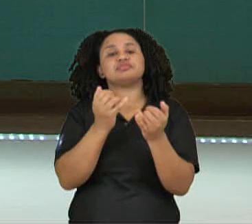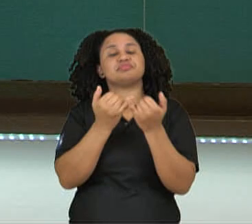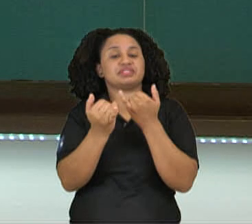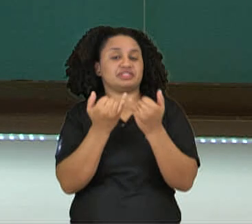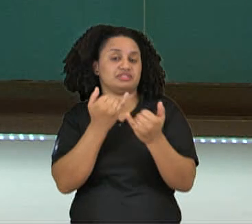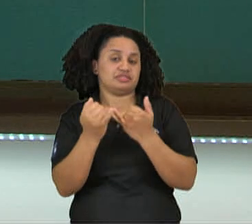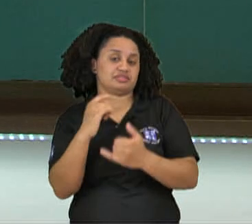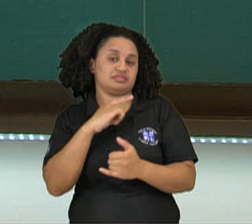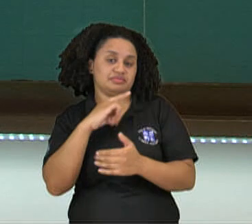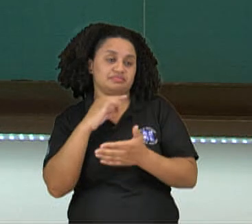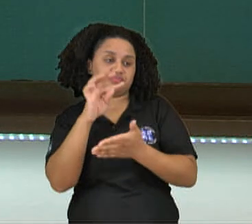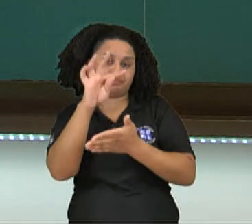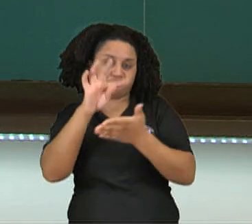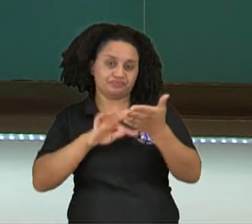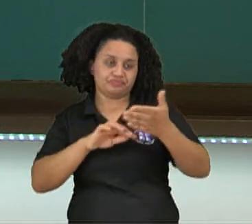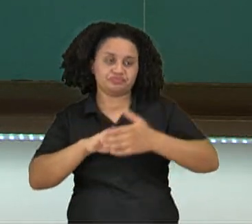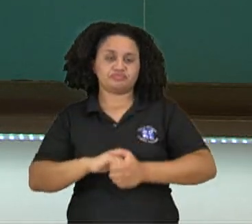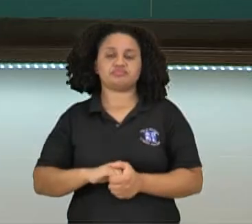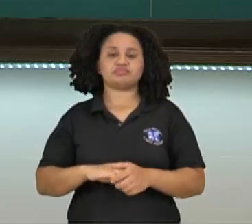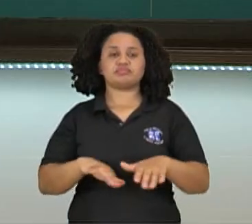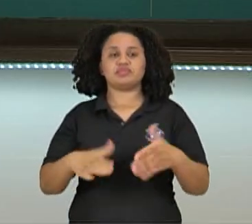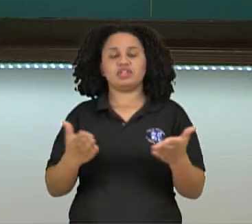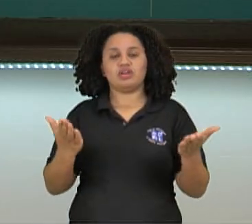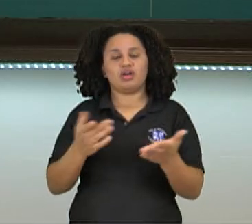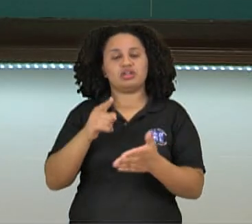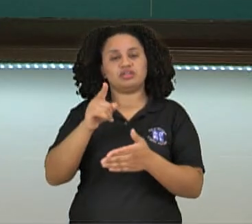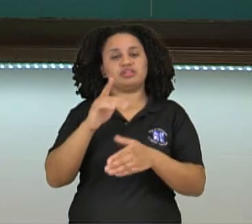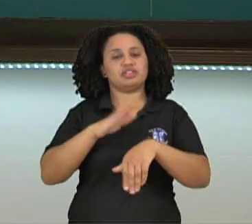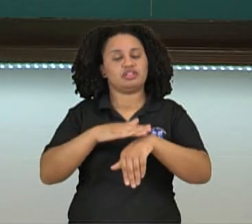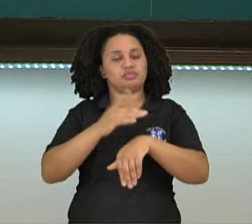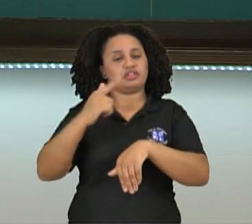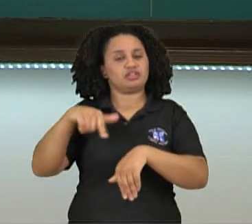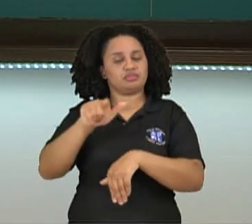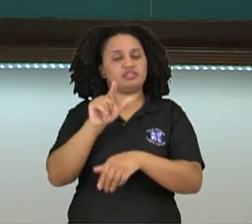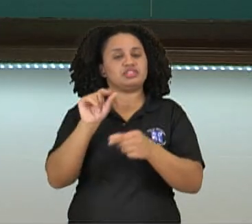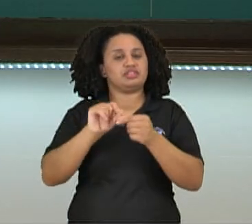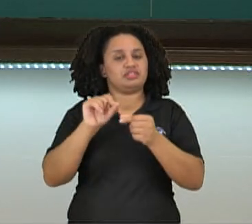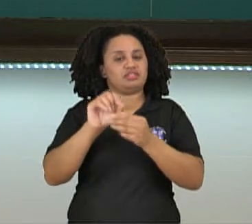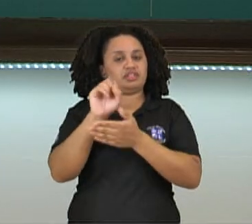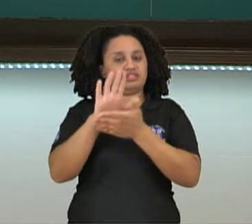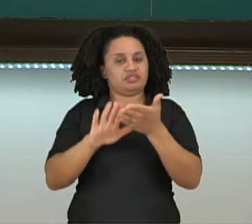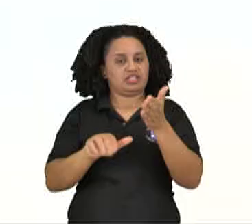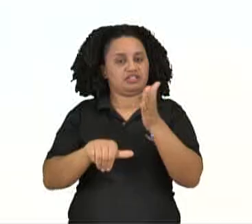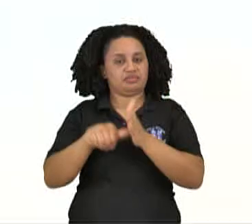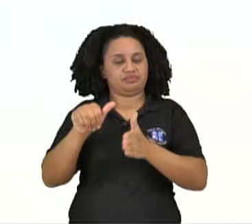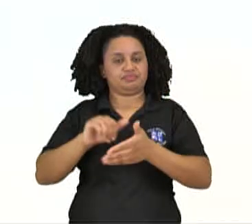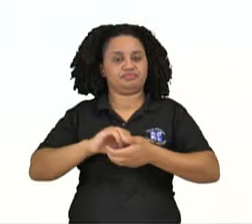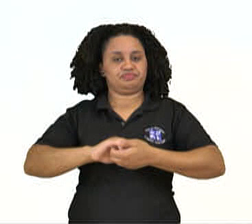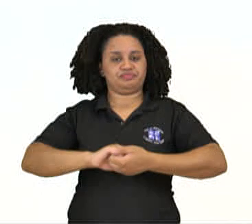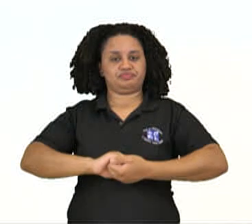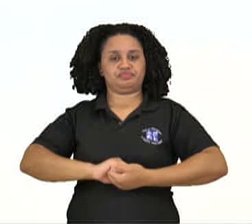no texto. Tá? Então, vamos dar um tempo para vocês fazerem a nossa primeira atividade de aquecimento.